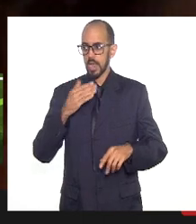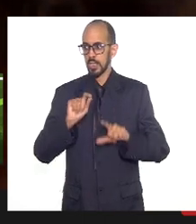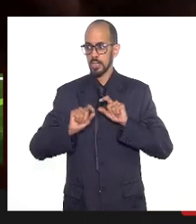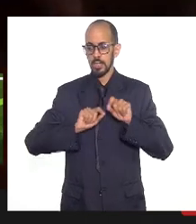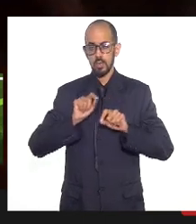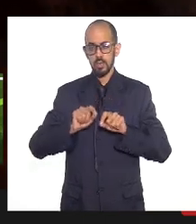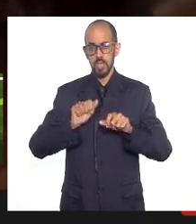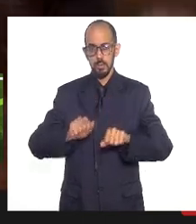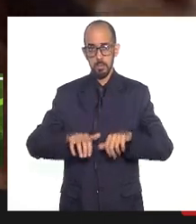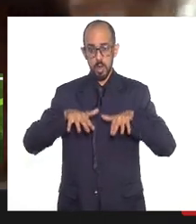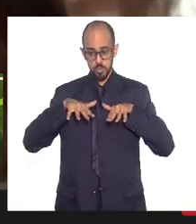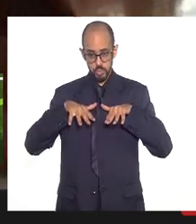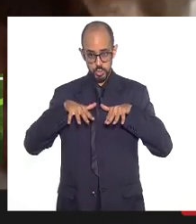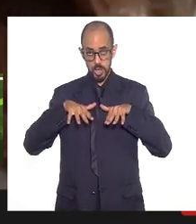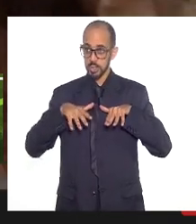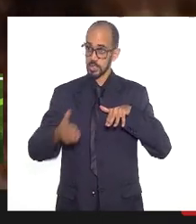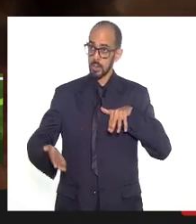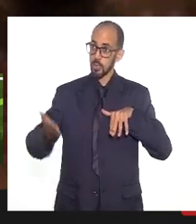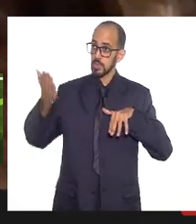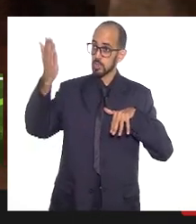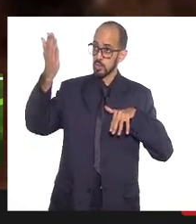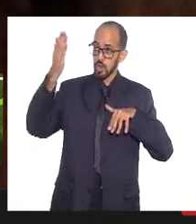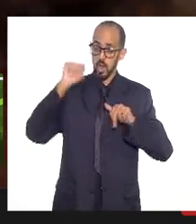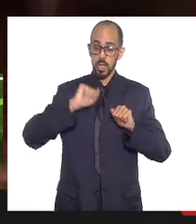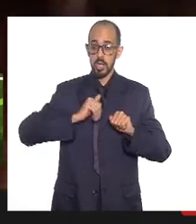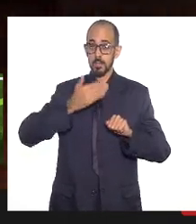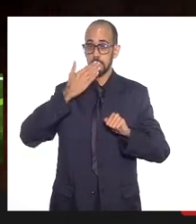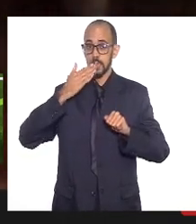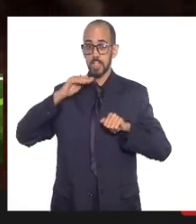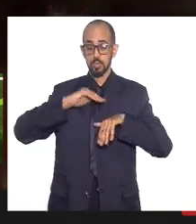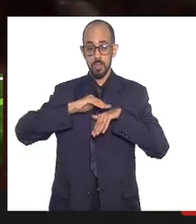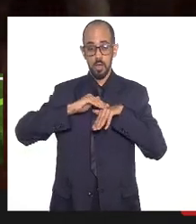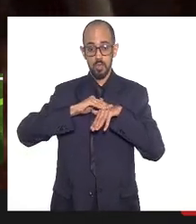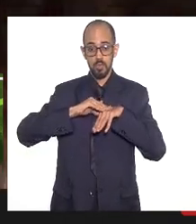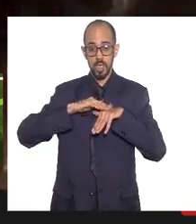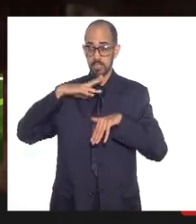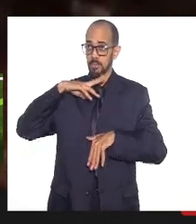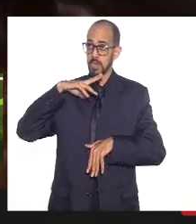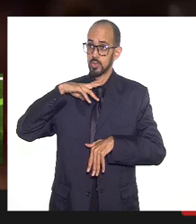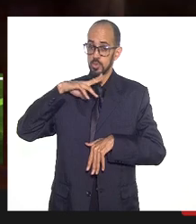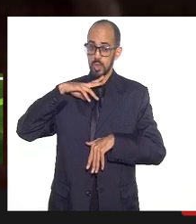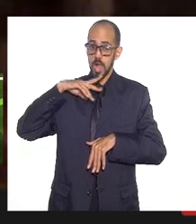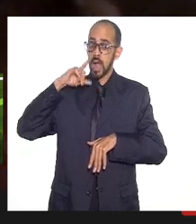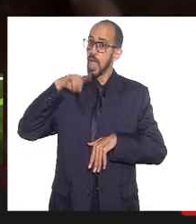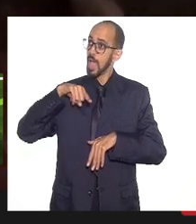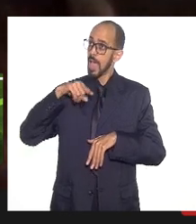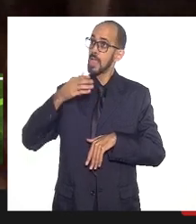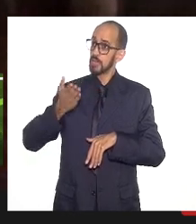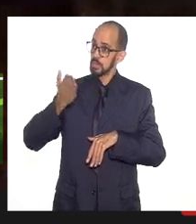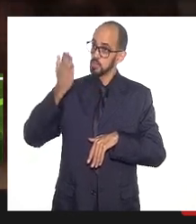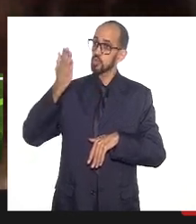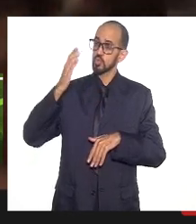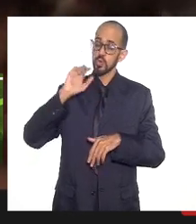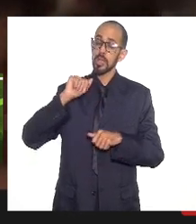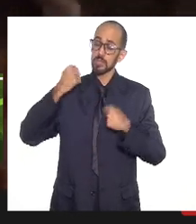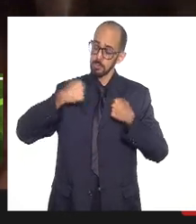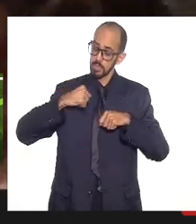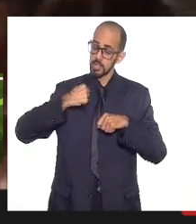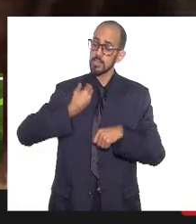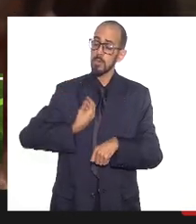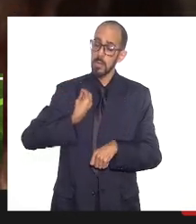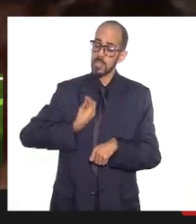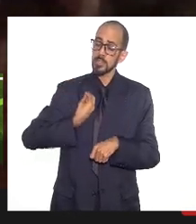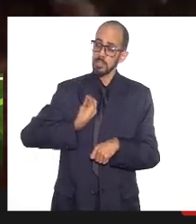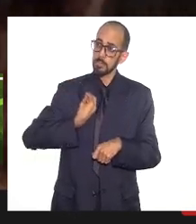uma audiência com a senhora, quando solicitam uma conversa mais íntima, é isso, esses sujeitos têm que